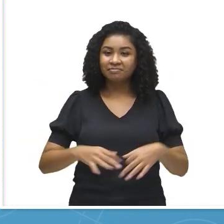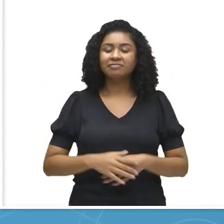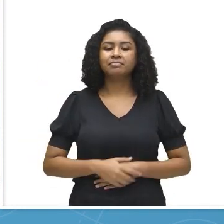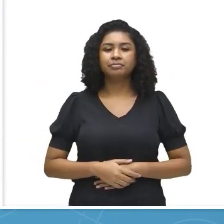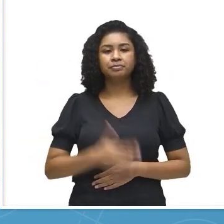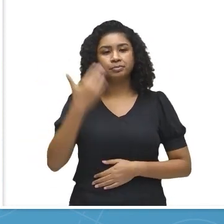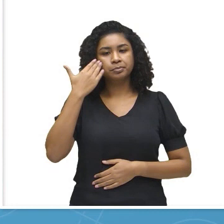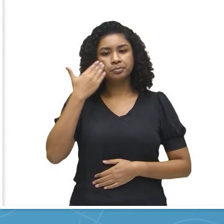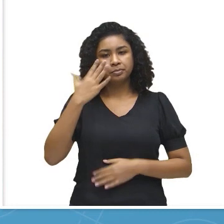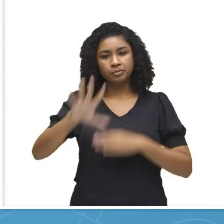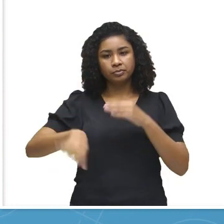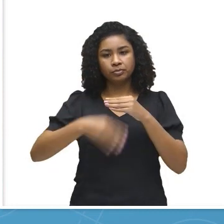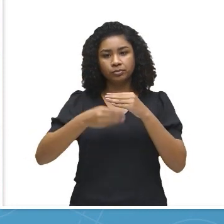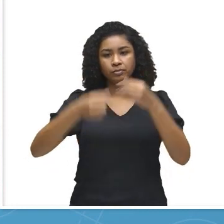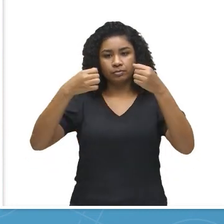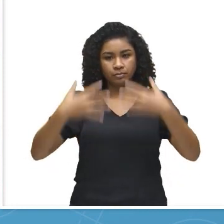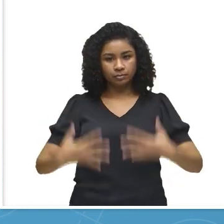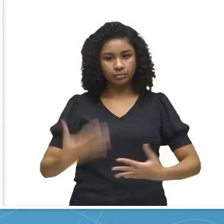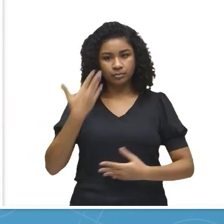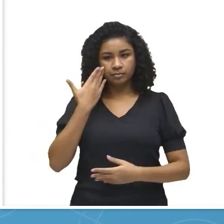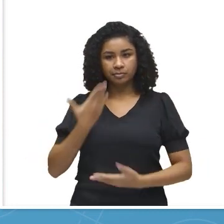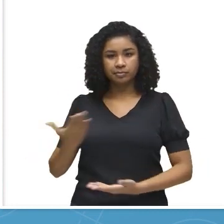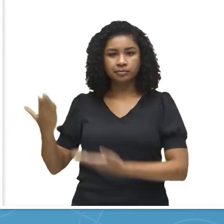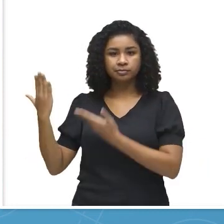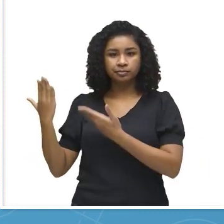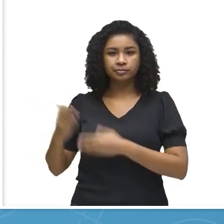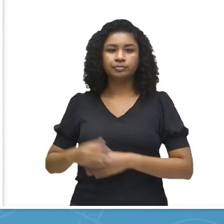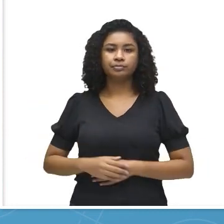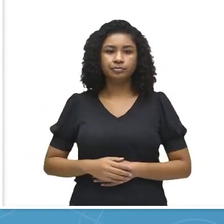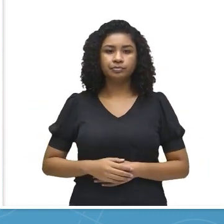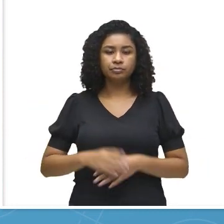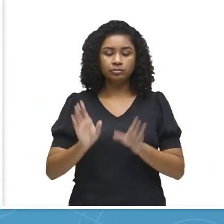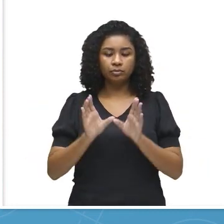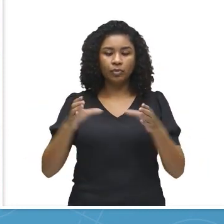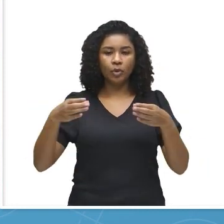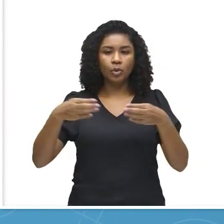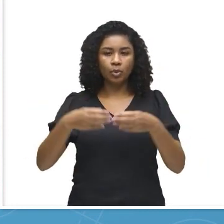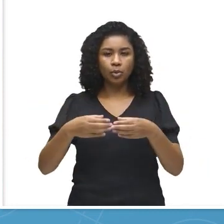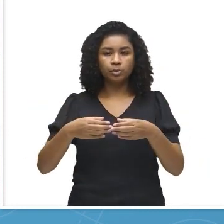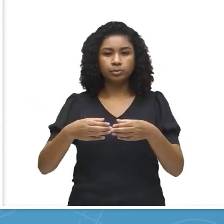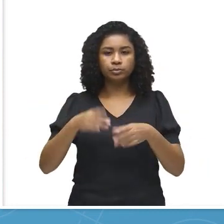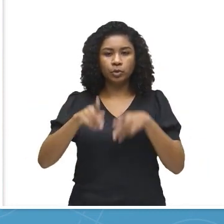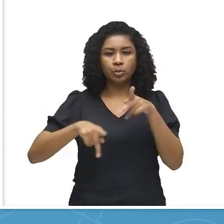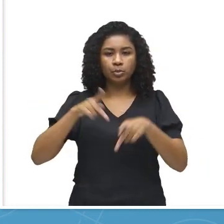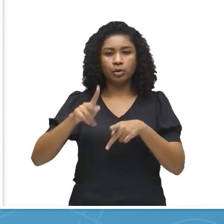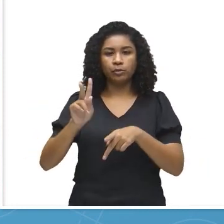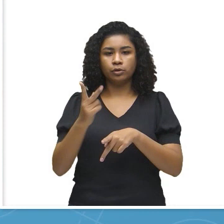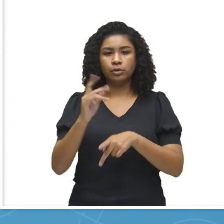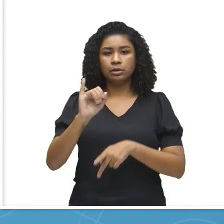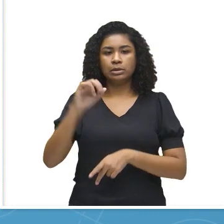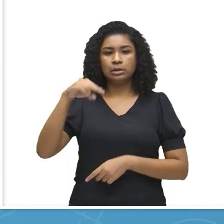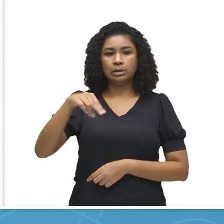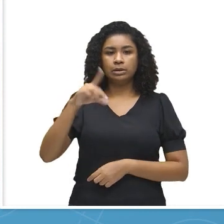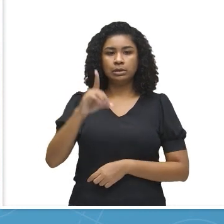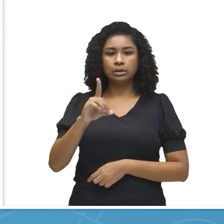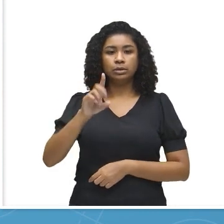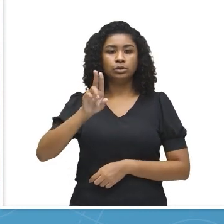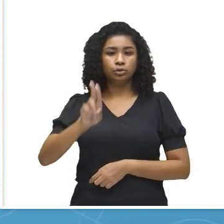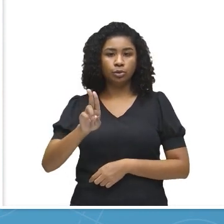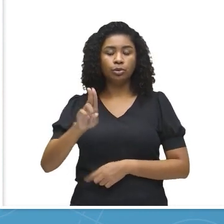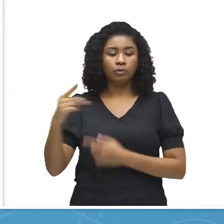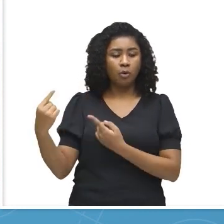seguinte para a gente. O corpo militar formado por hindus que se rebelavam contra ingleses. Suas principais causas